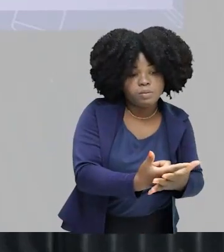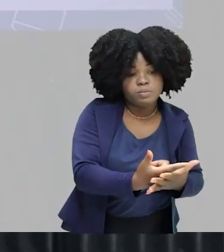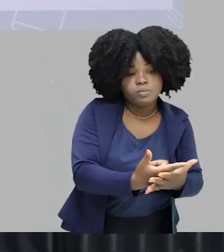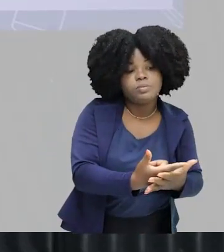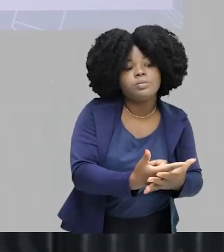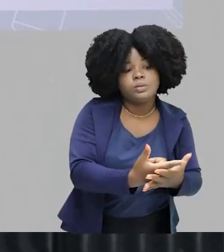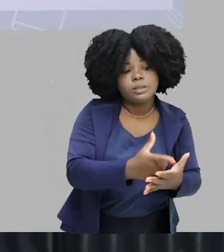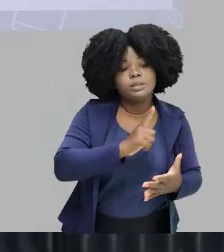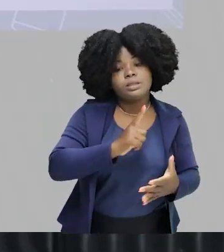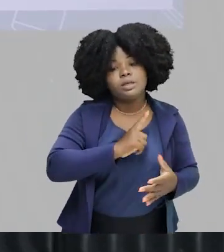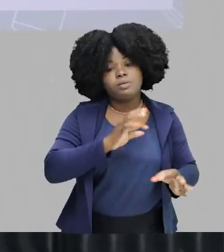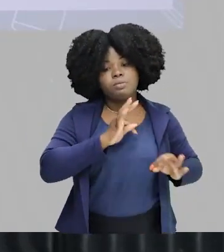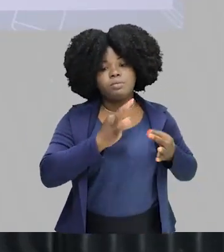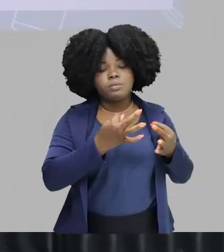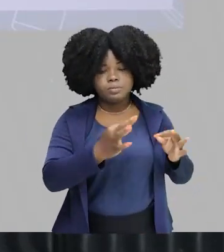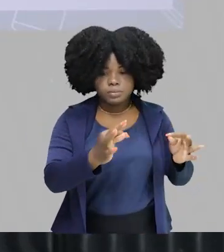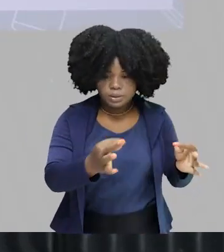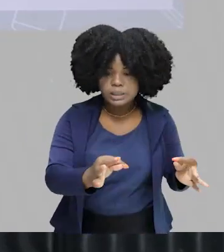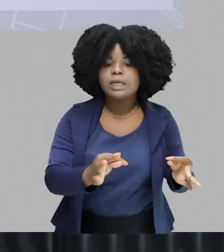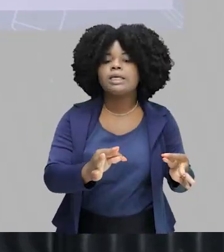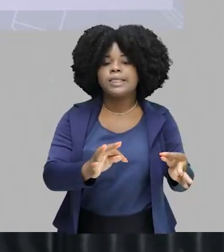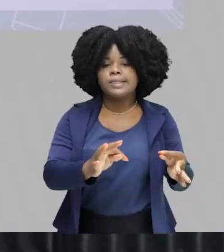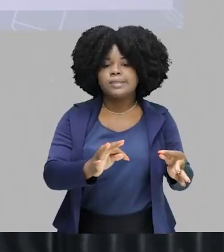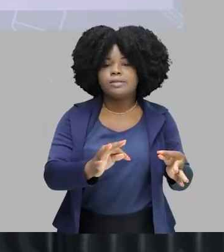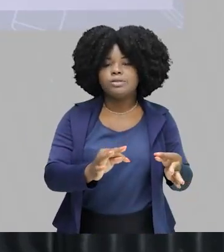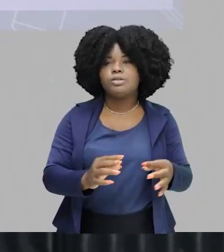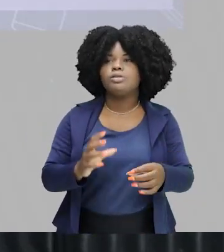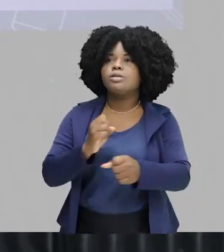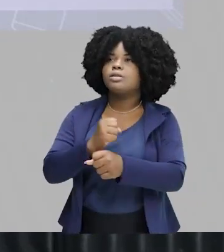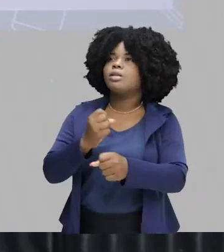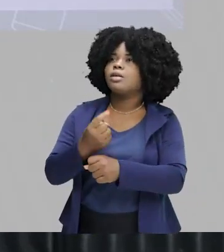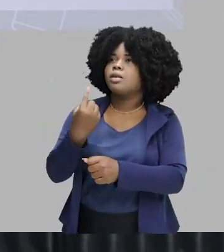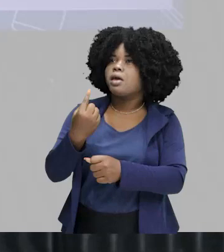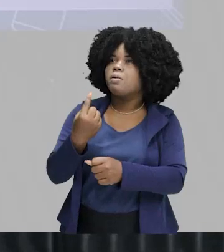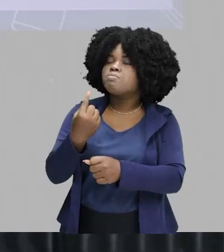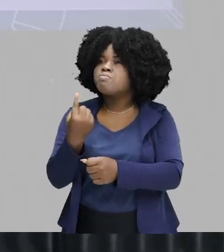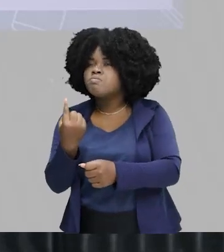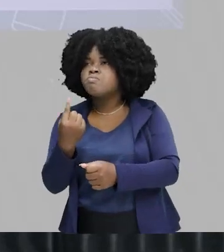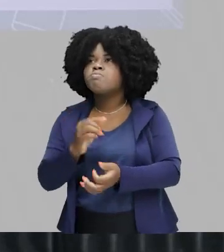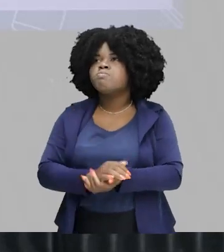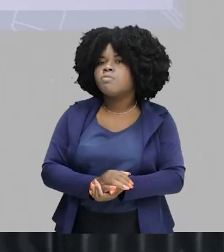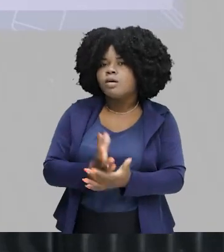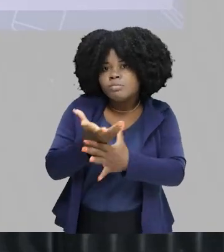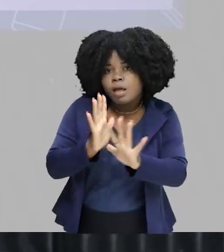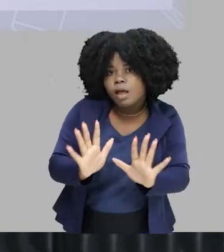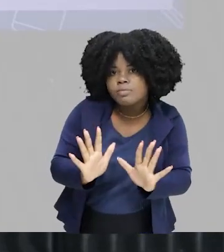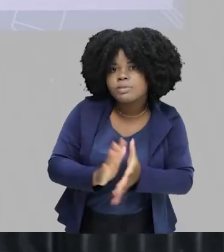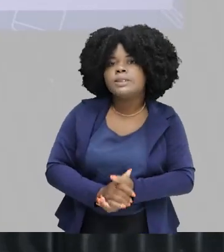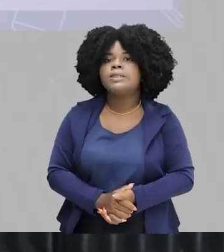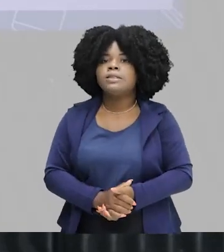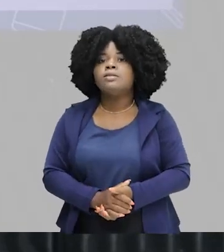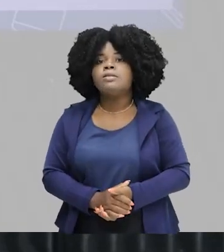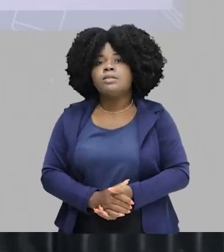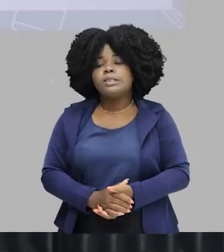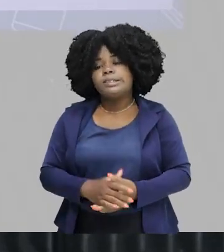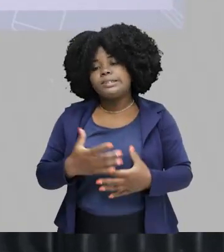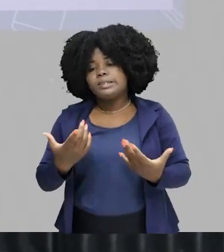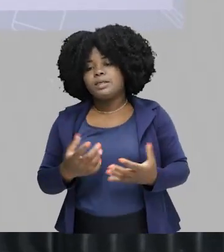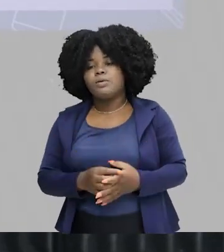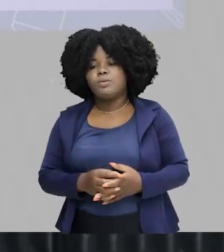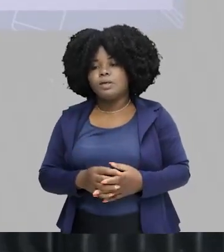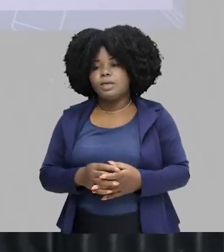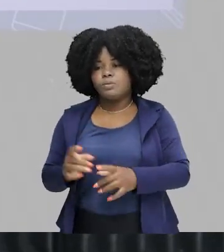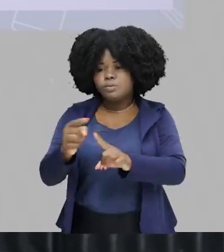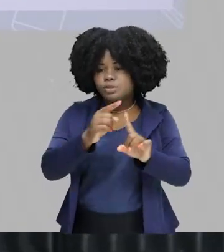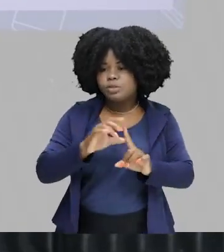tem uma tecnologia que vai ser ultrapassada daqui a um ano. Então, geralmente, os eletrodomésticos, os aparelhos tecnológicos que a gente